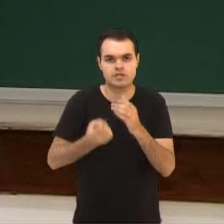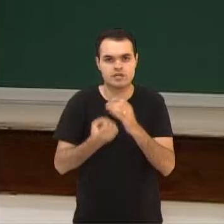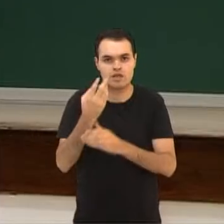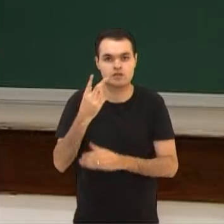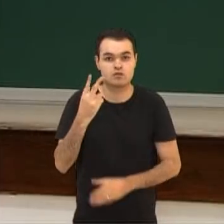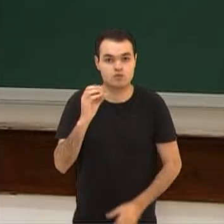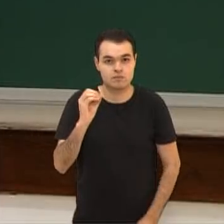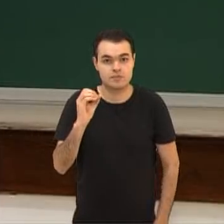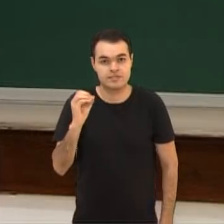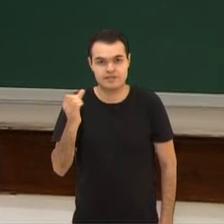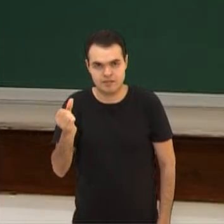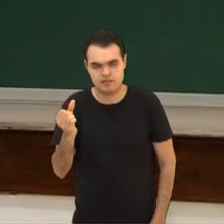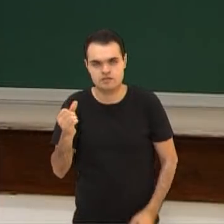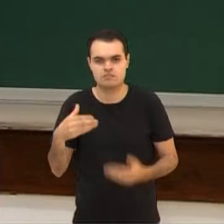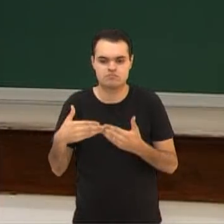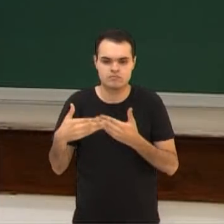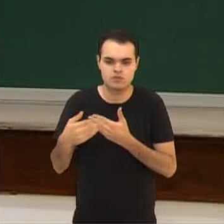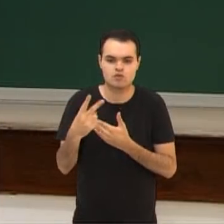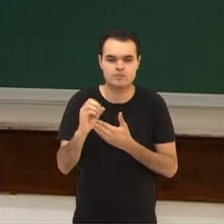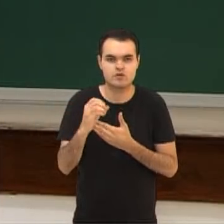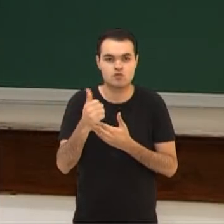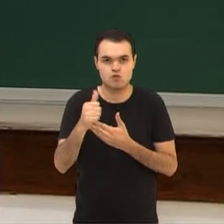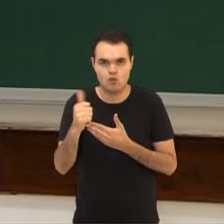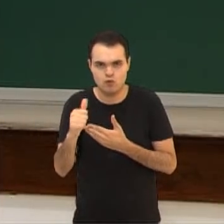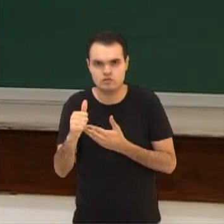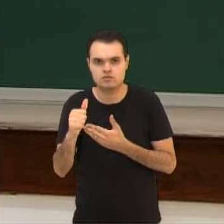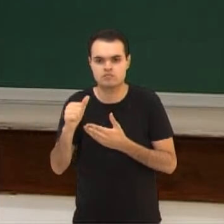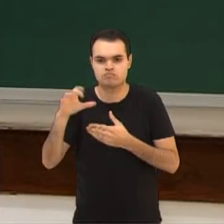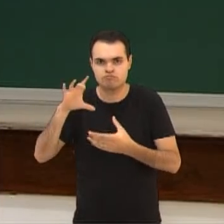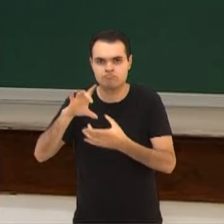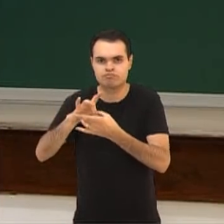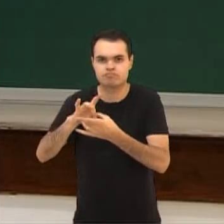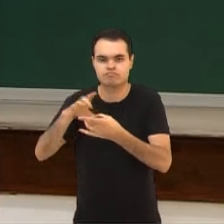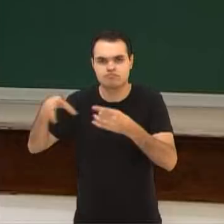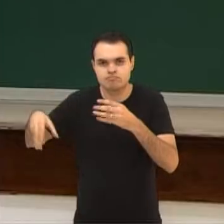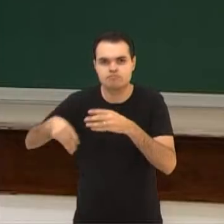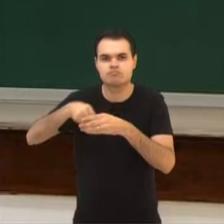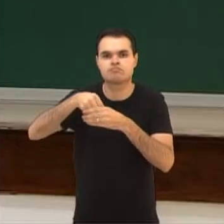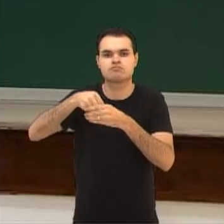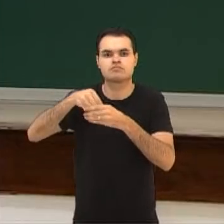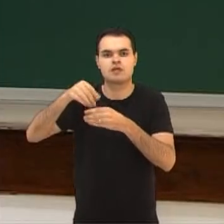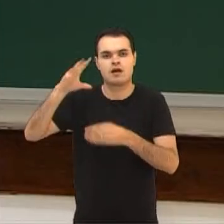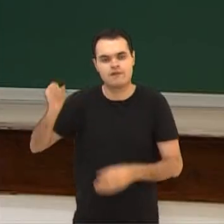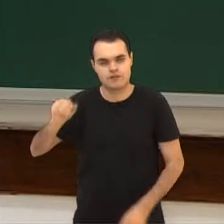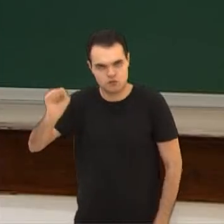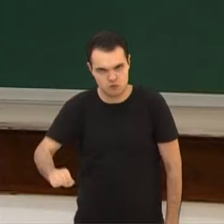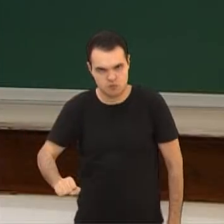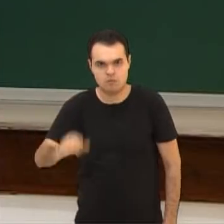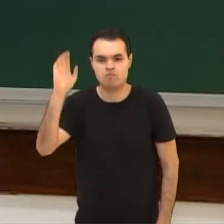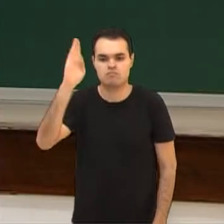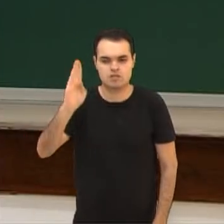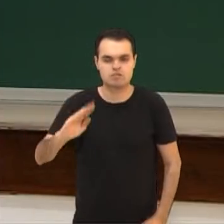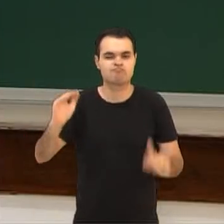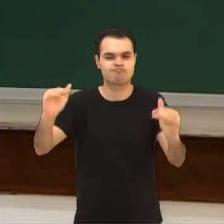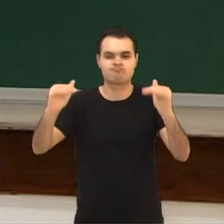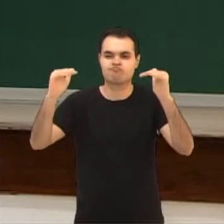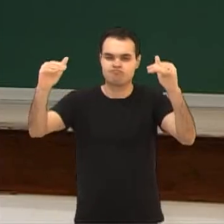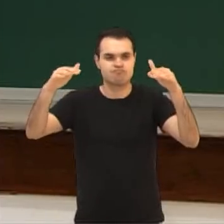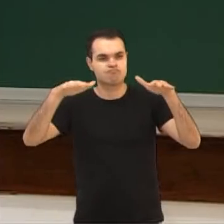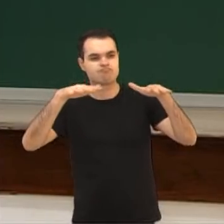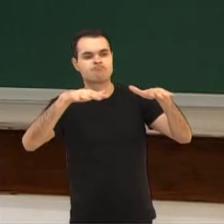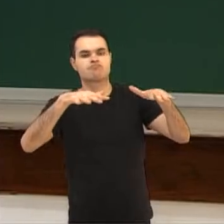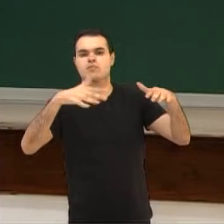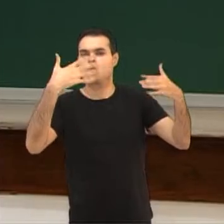2006, 2011, lembra? Entrou a África do Sul. Então, o Brasil é com destaque nesse cenário da política externa, um